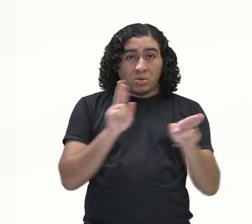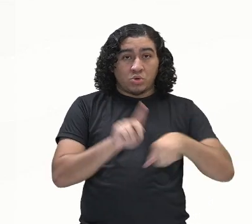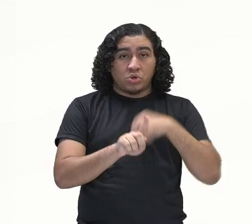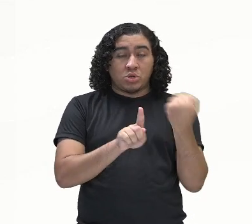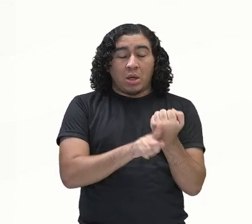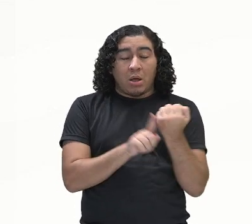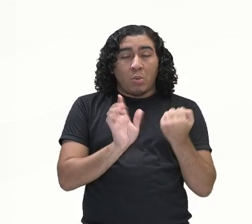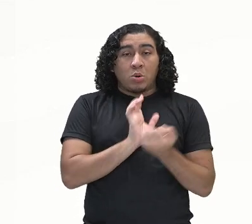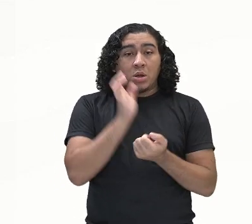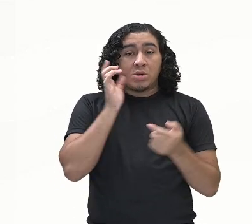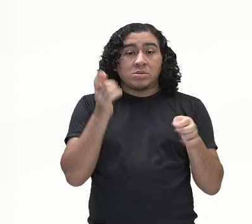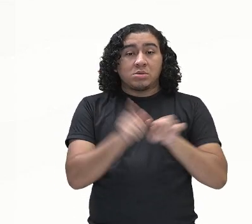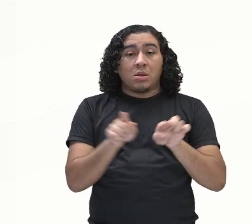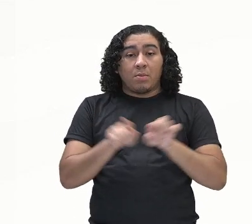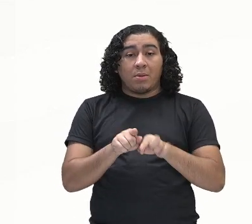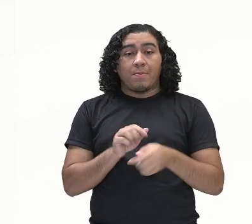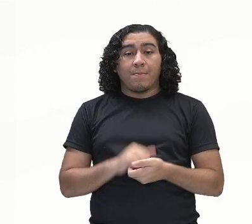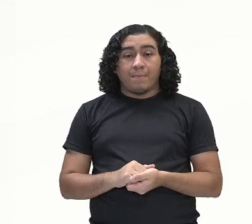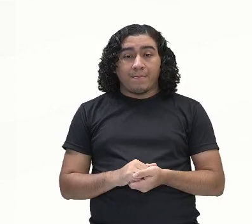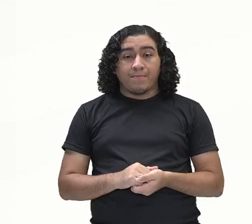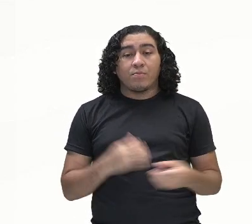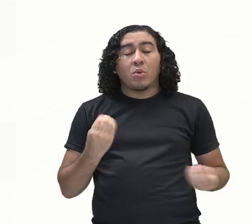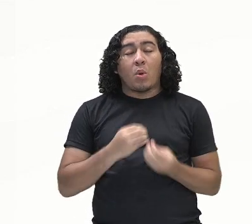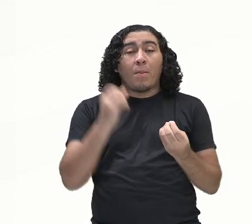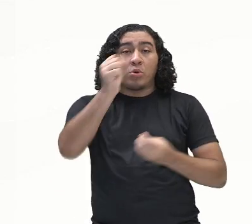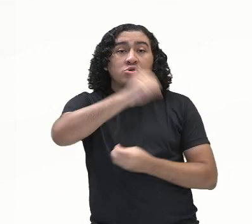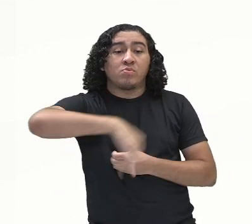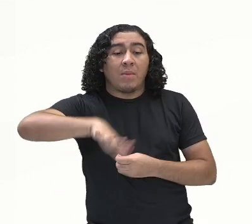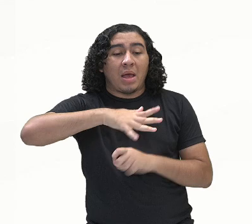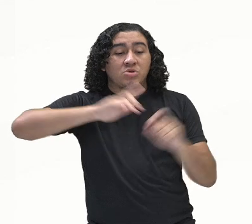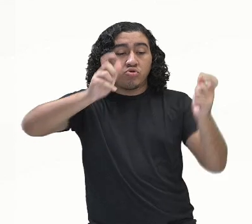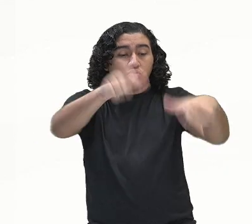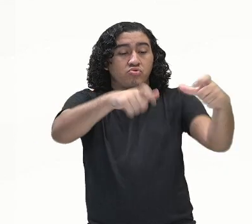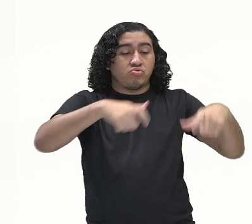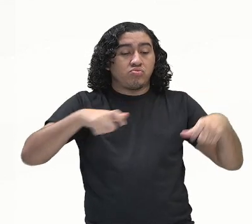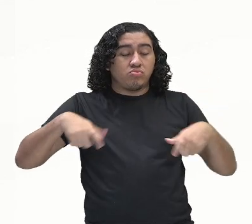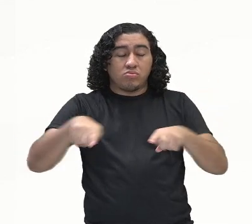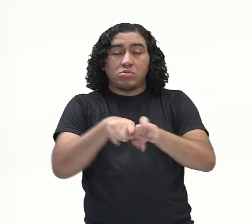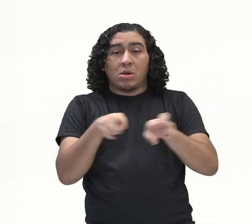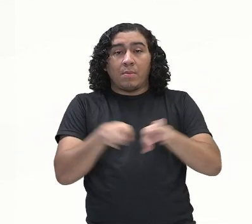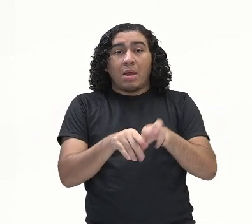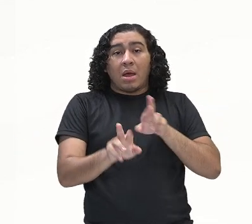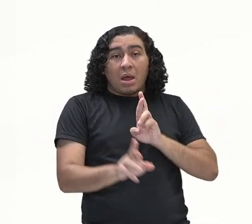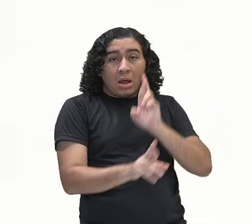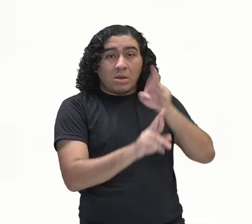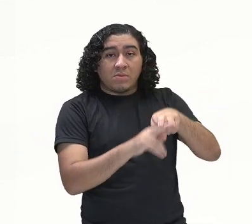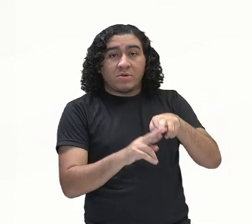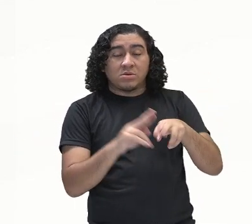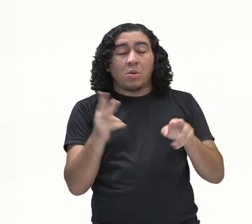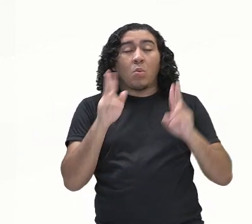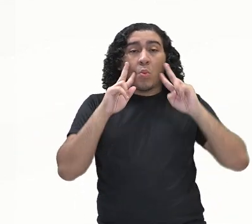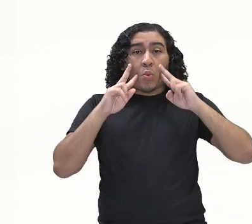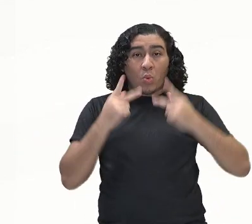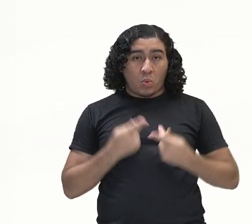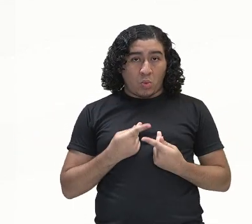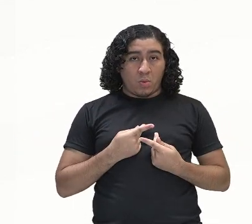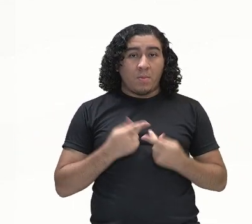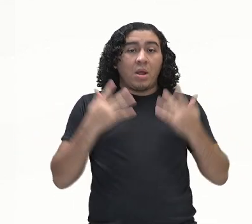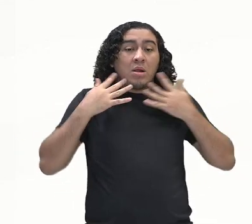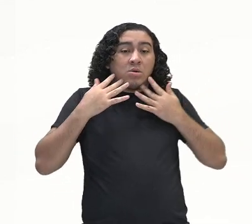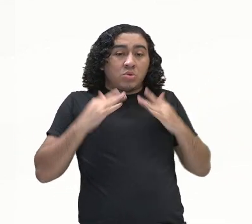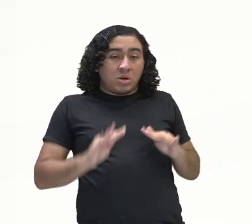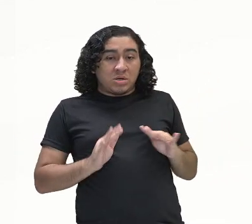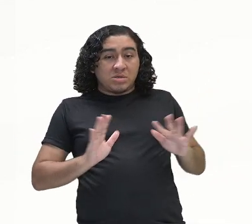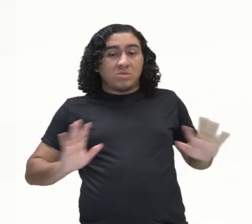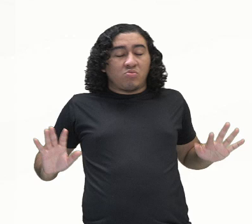as configurações do espaço, a relação do homem ali com a natureza, né,